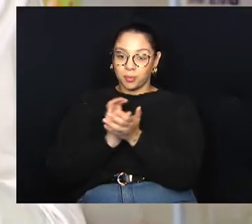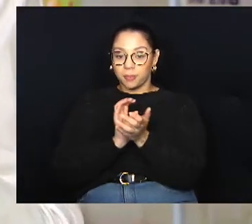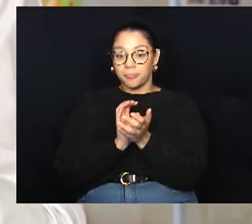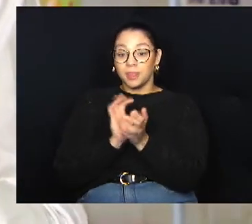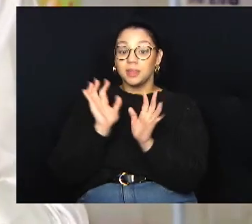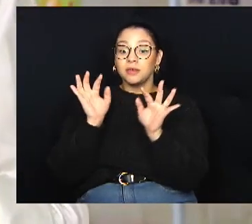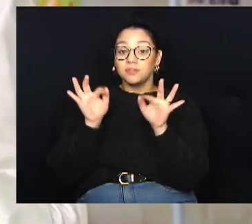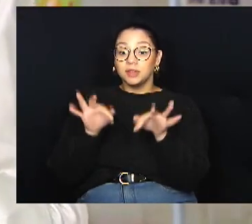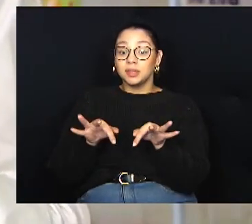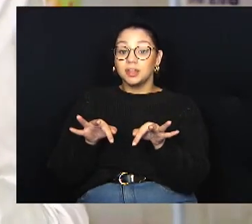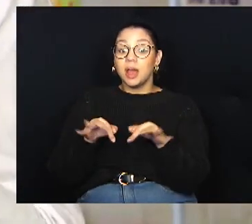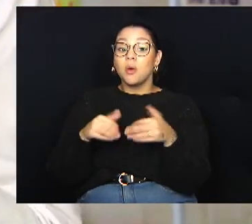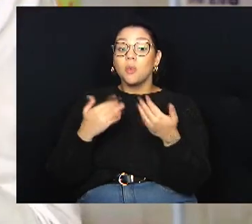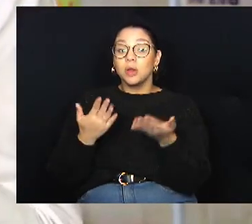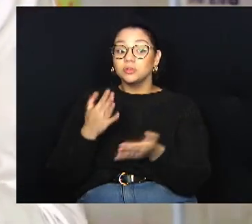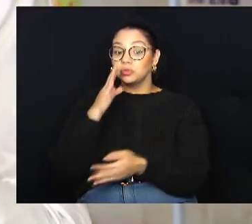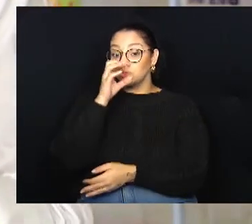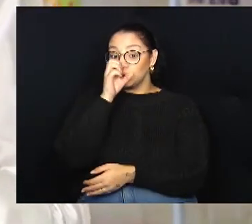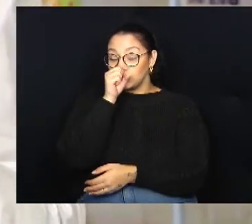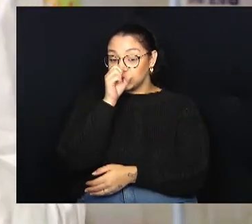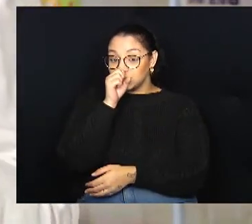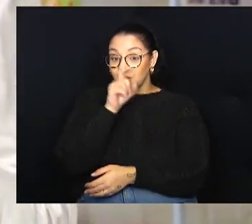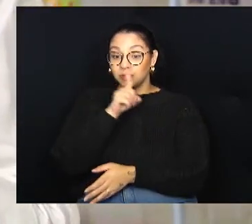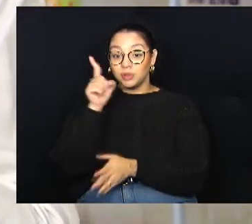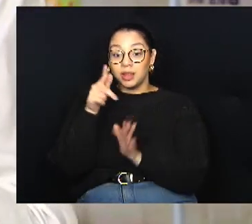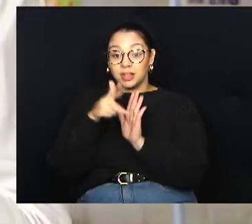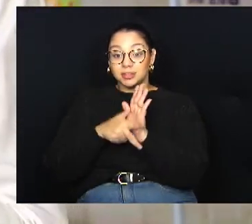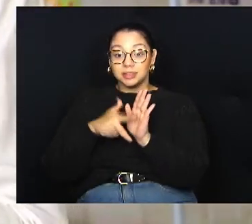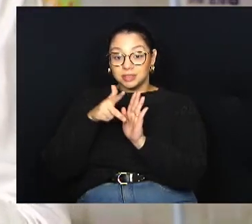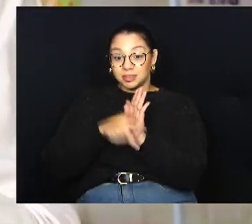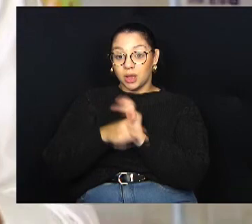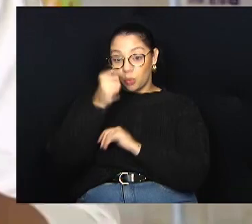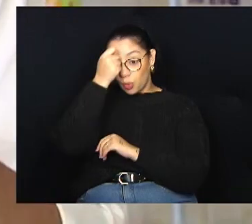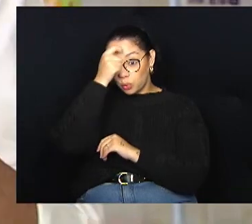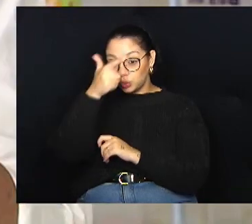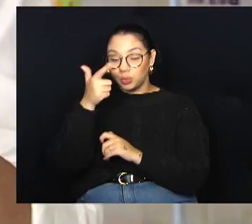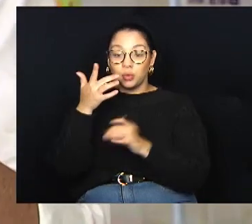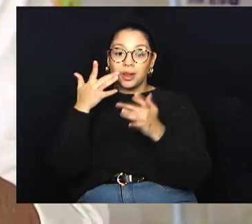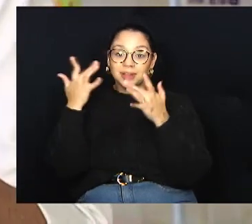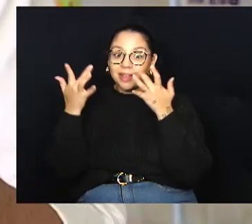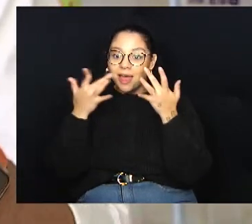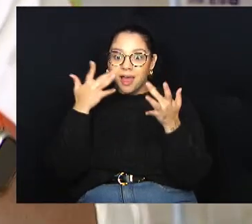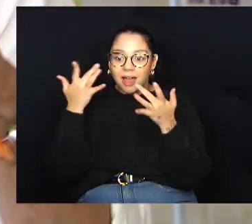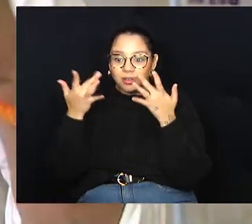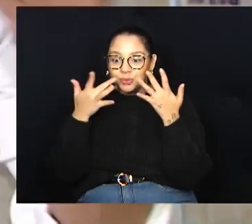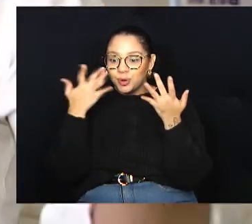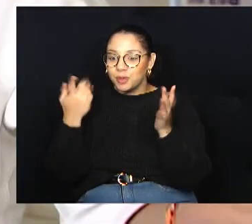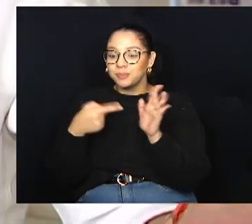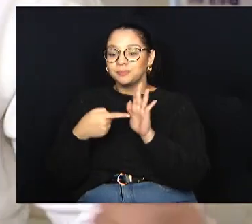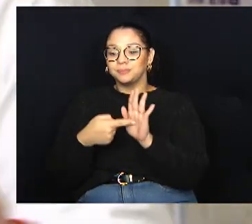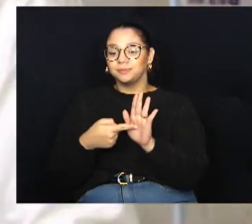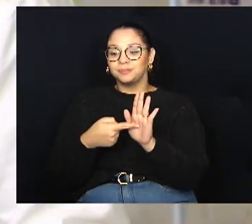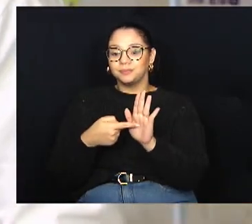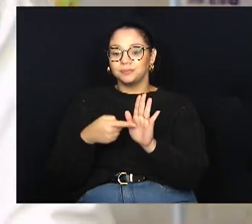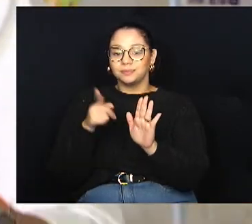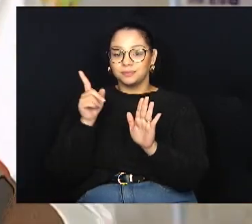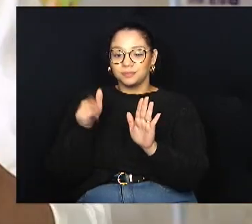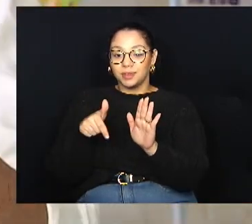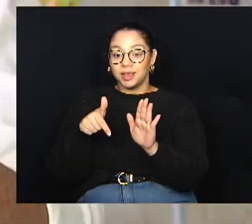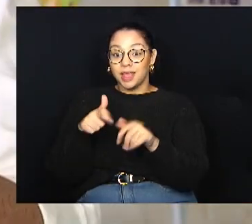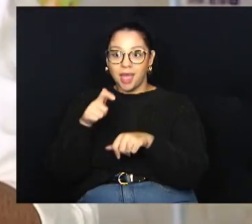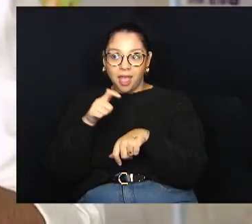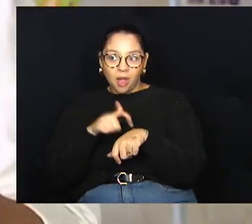finalizar no sábado, na Estação Cultura, com uma peça de teatro, que é a Hora da História,